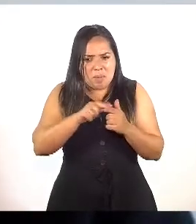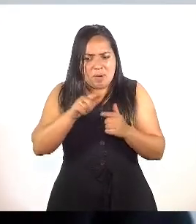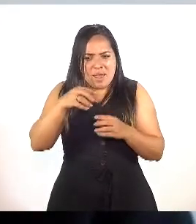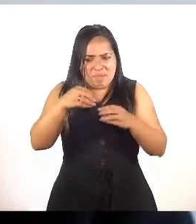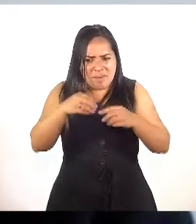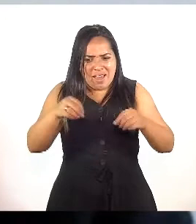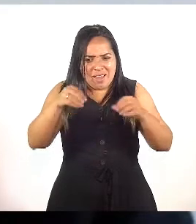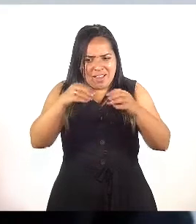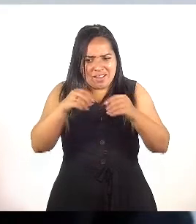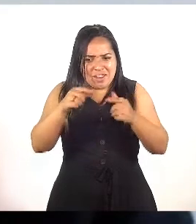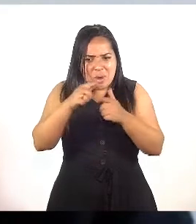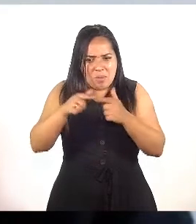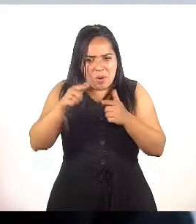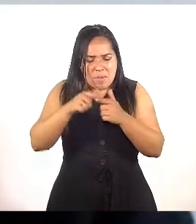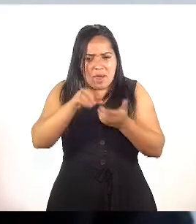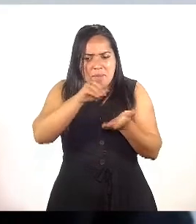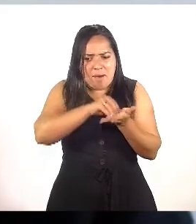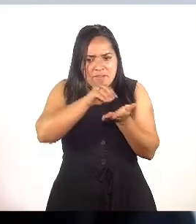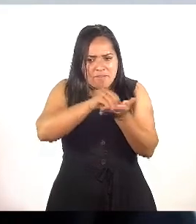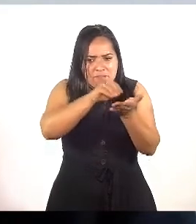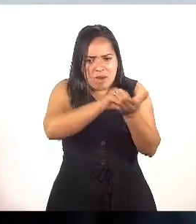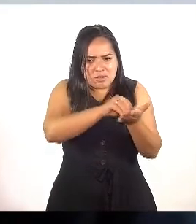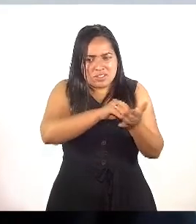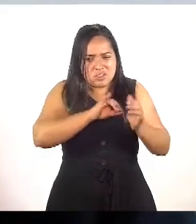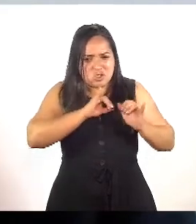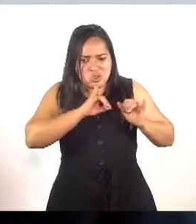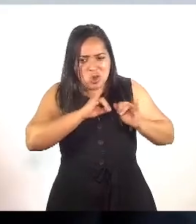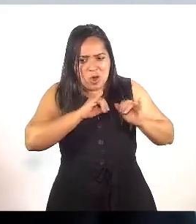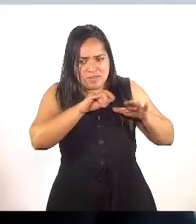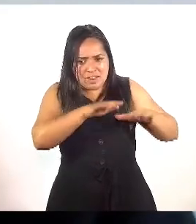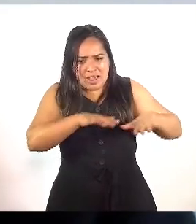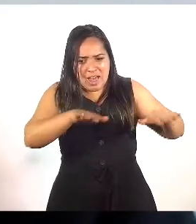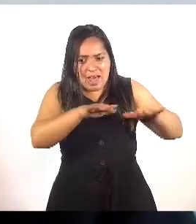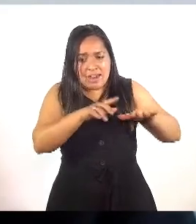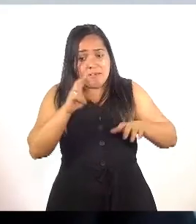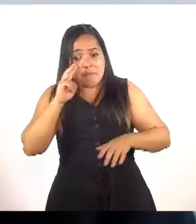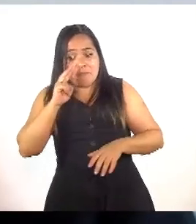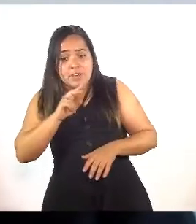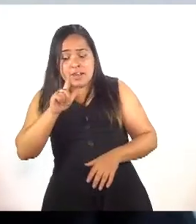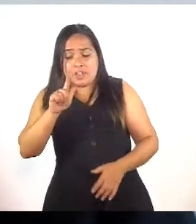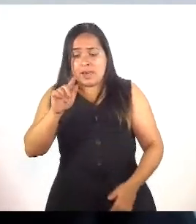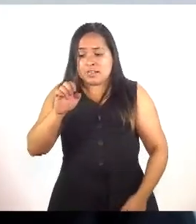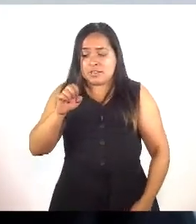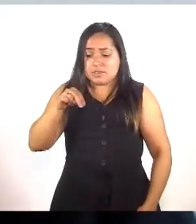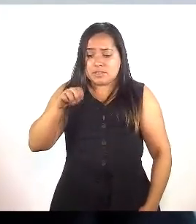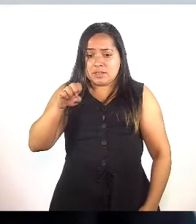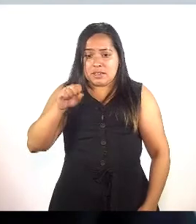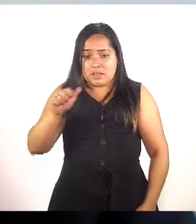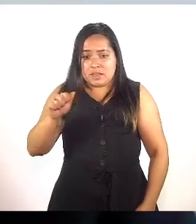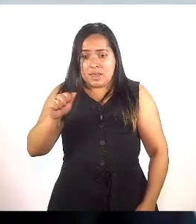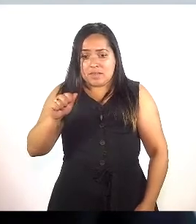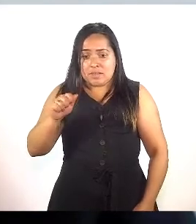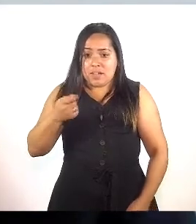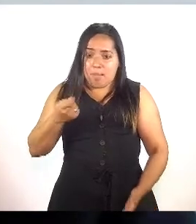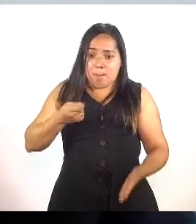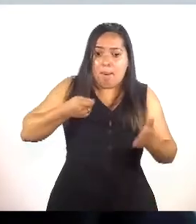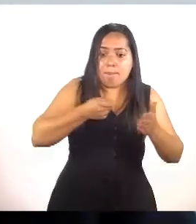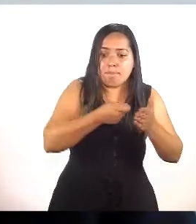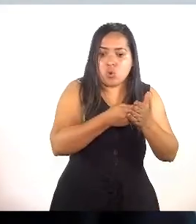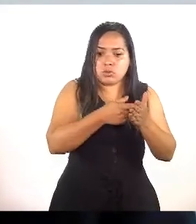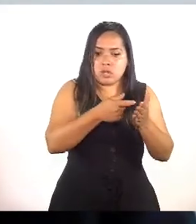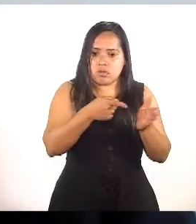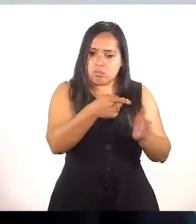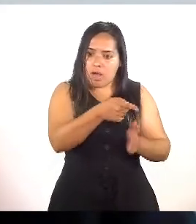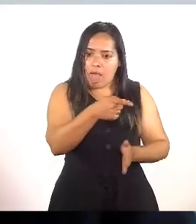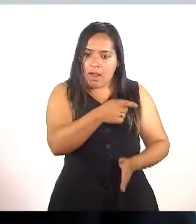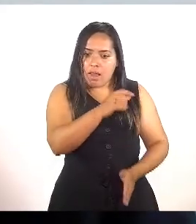e recente, com a falta de abastecimento de água. Vi que a Genersa acabou culminando numa multa, a SEDAI, recentemente, porque